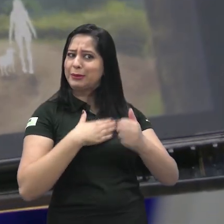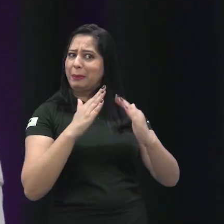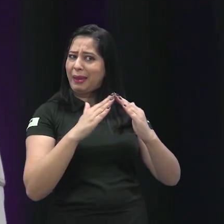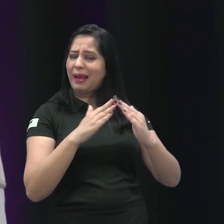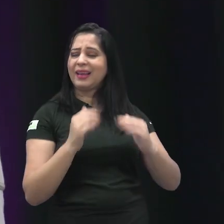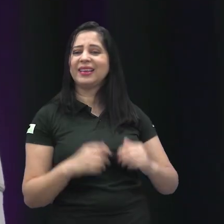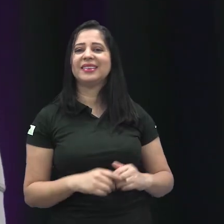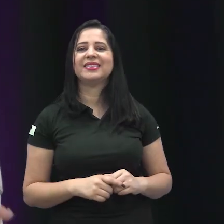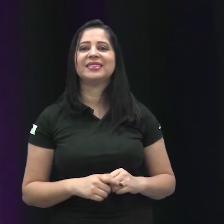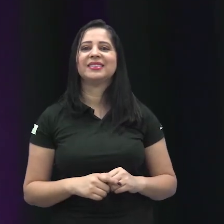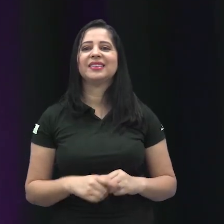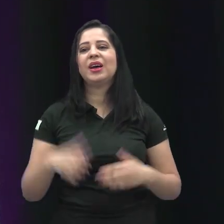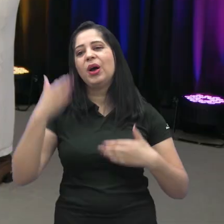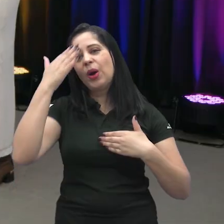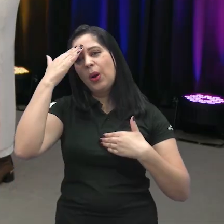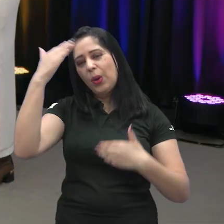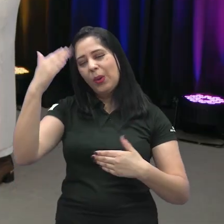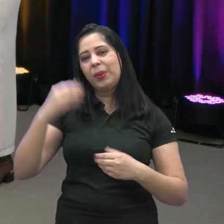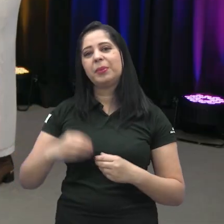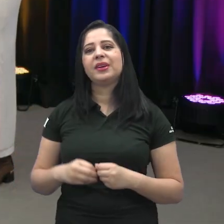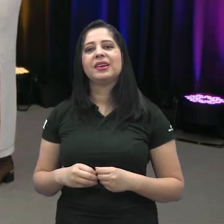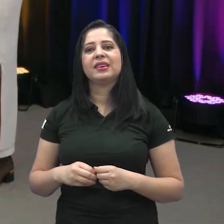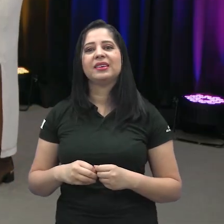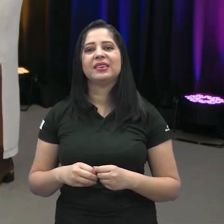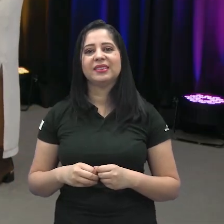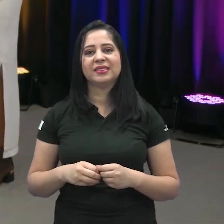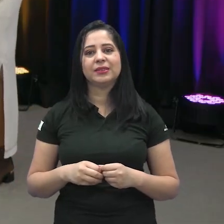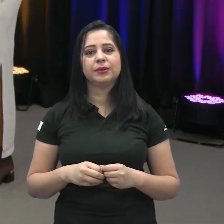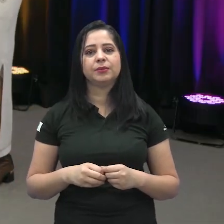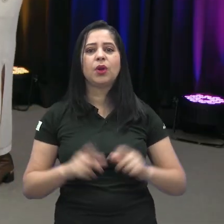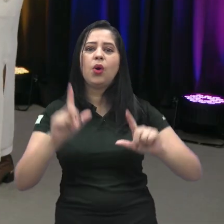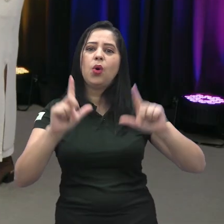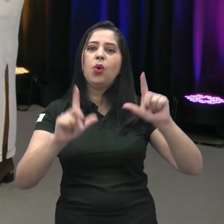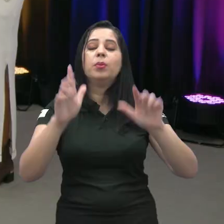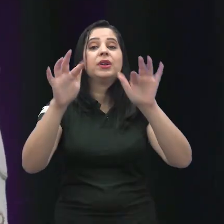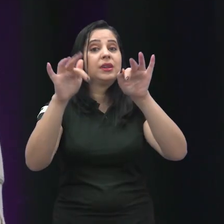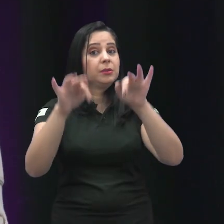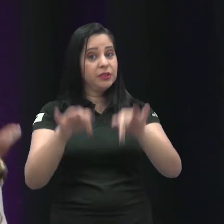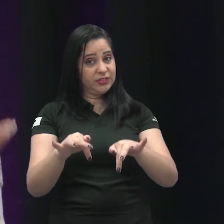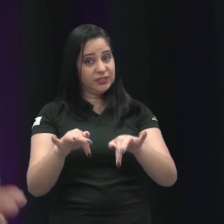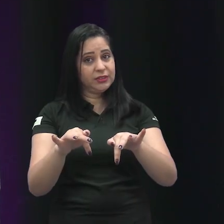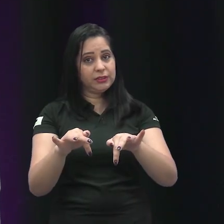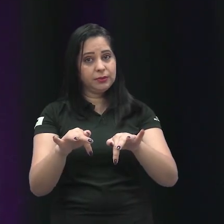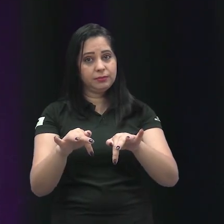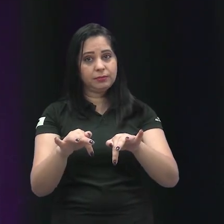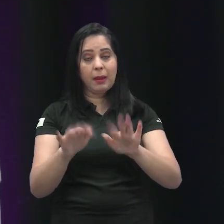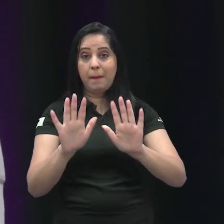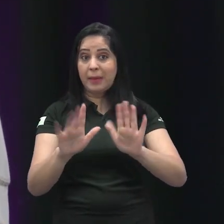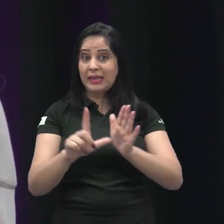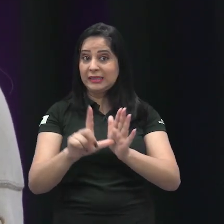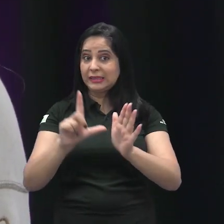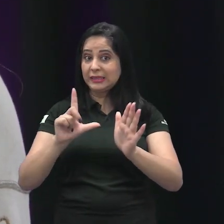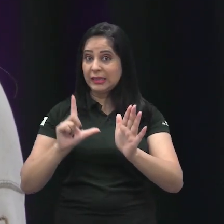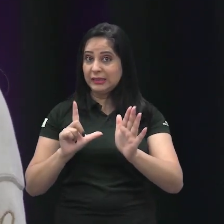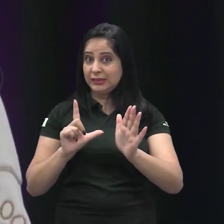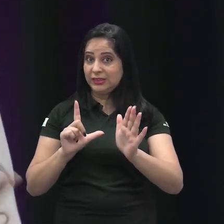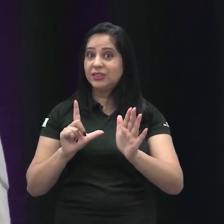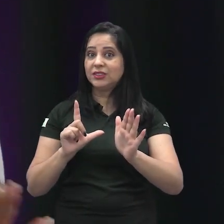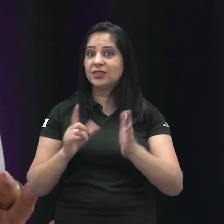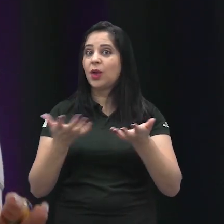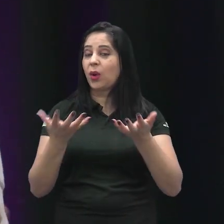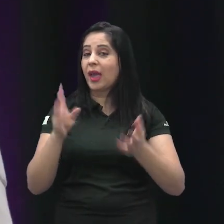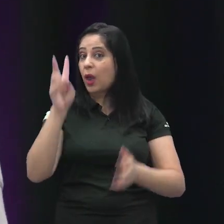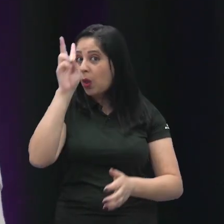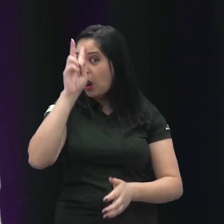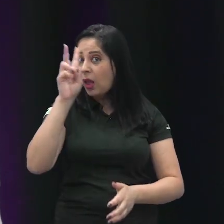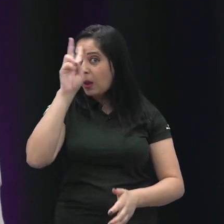boa. Zeco, muito obrigada pela sua participação aqui. E agora chegamos ao final de mais um programa. Mas